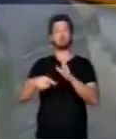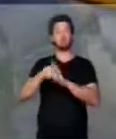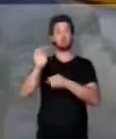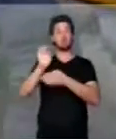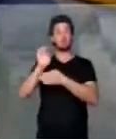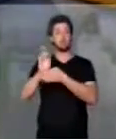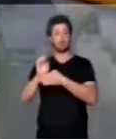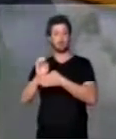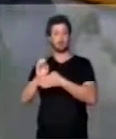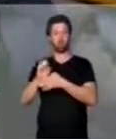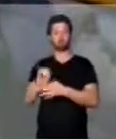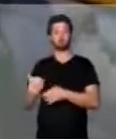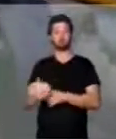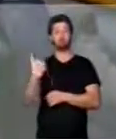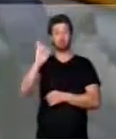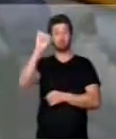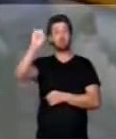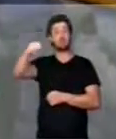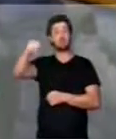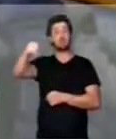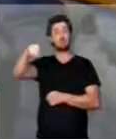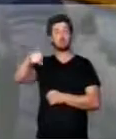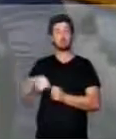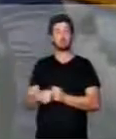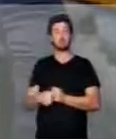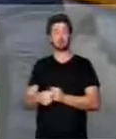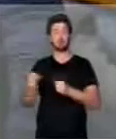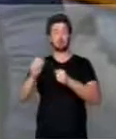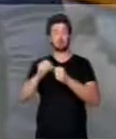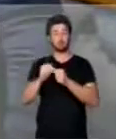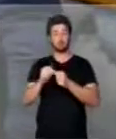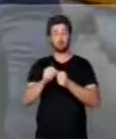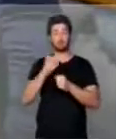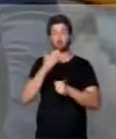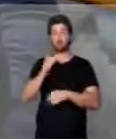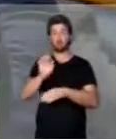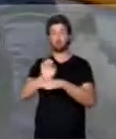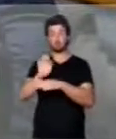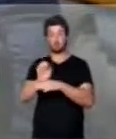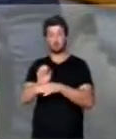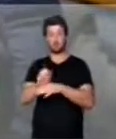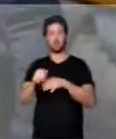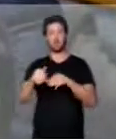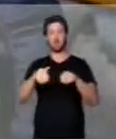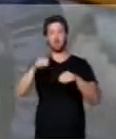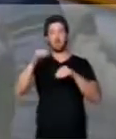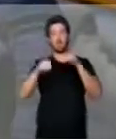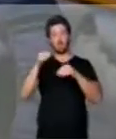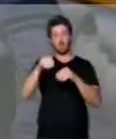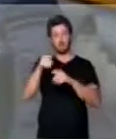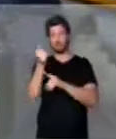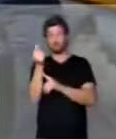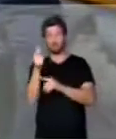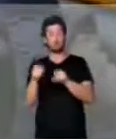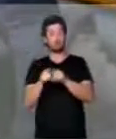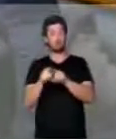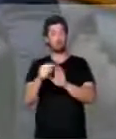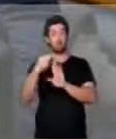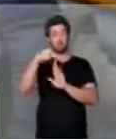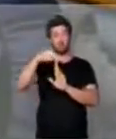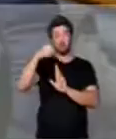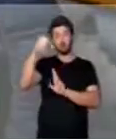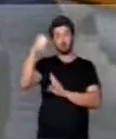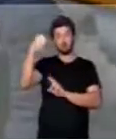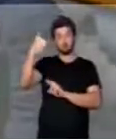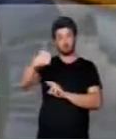estados. É importante sim que estabeleça para os estados que eles mantenham o equilíbrio fiscal. E no parágrafo 1º